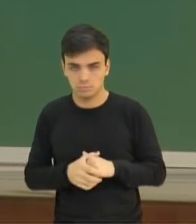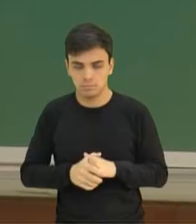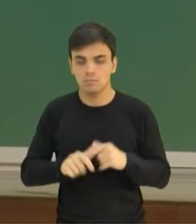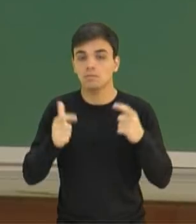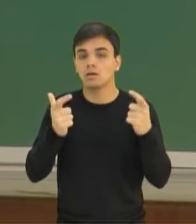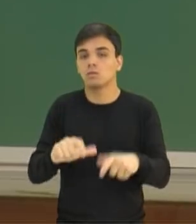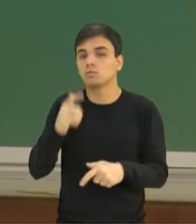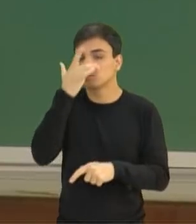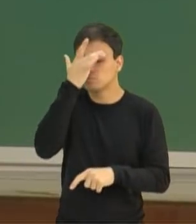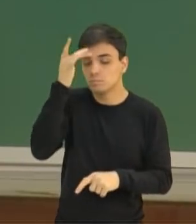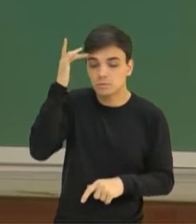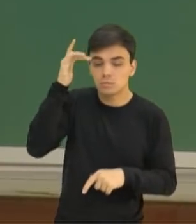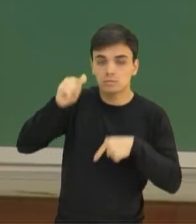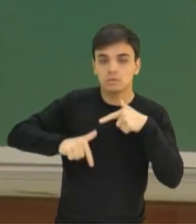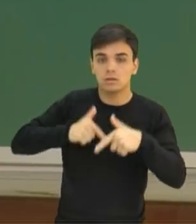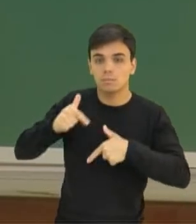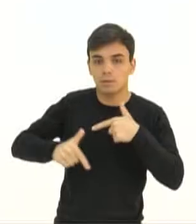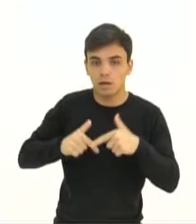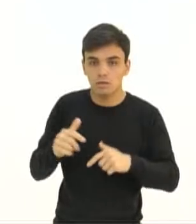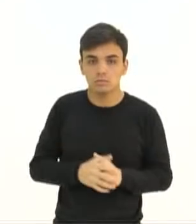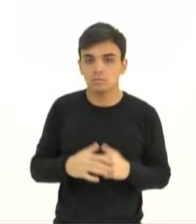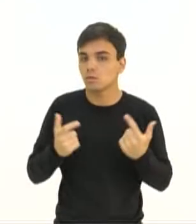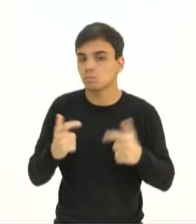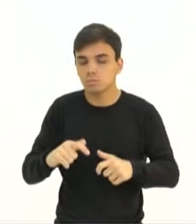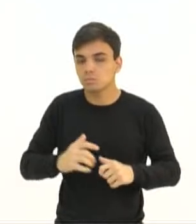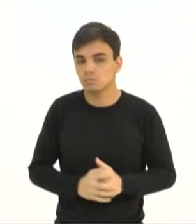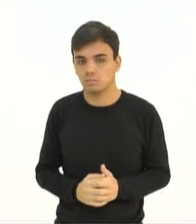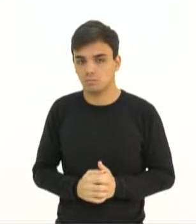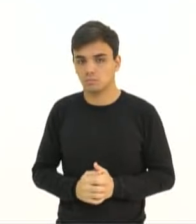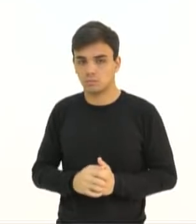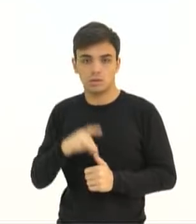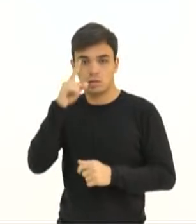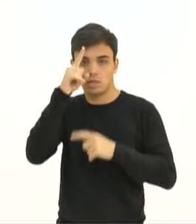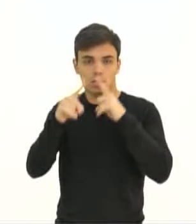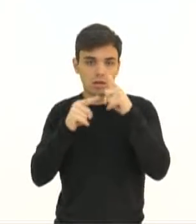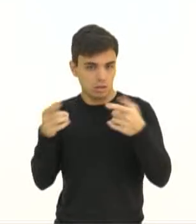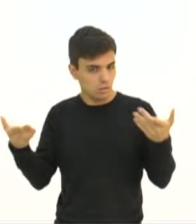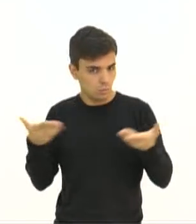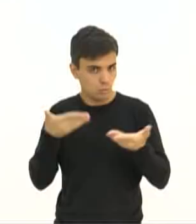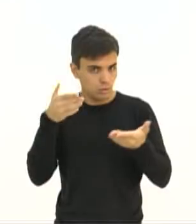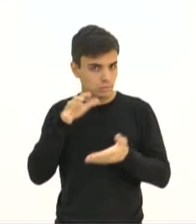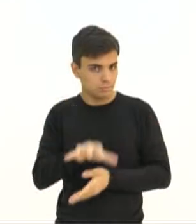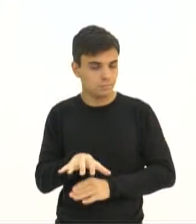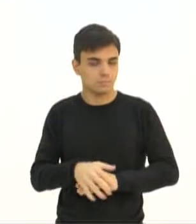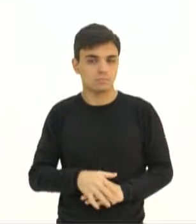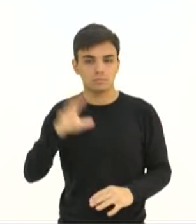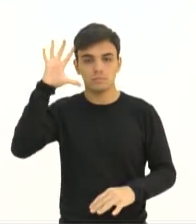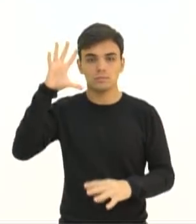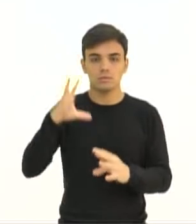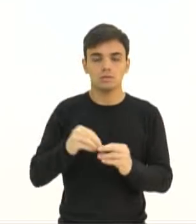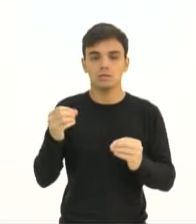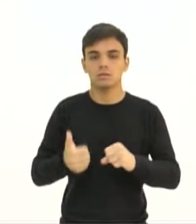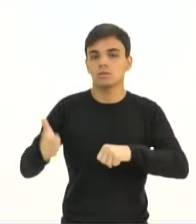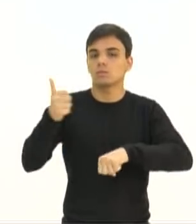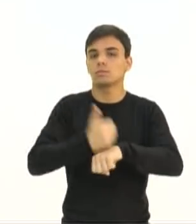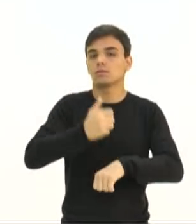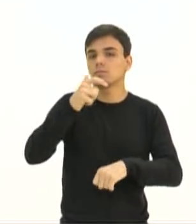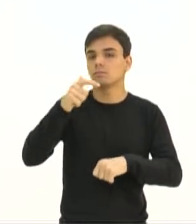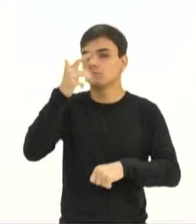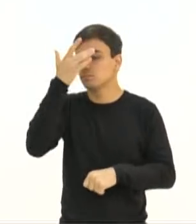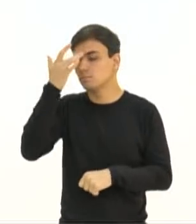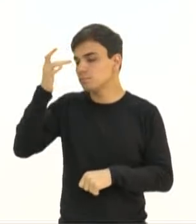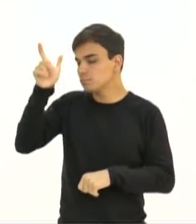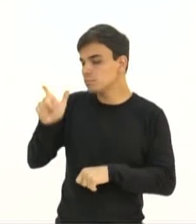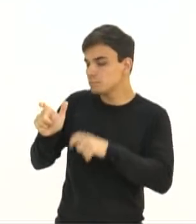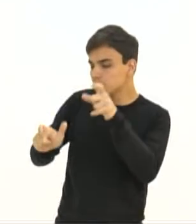as pessoas trabalham, porque a ideia da aula de hoje é justamente essa, entender a ocupação das pessoas.